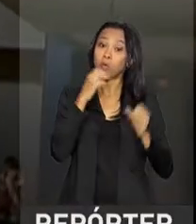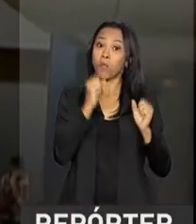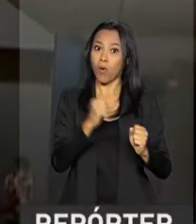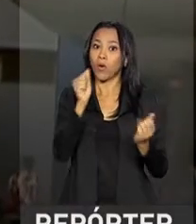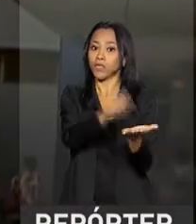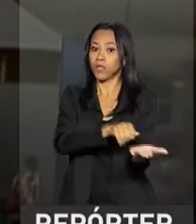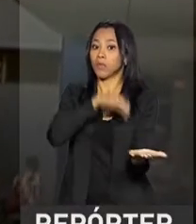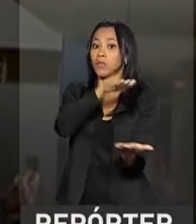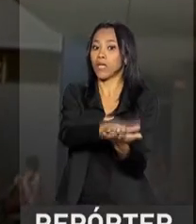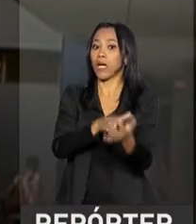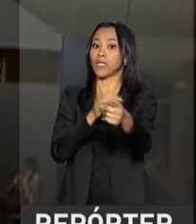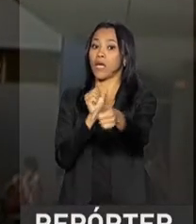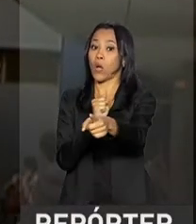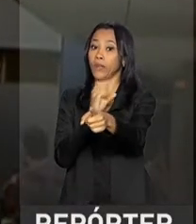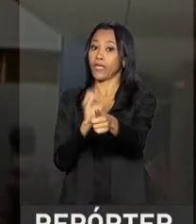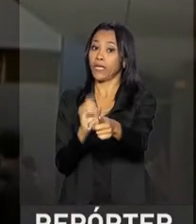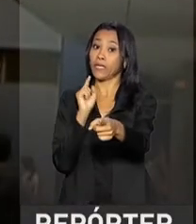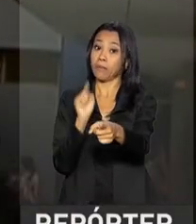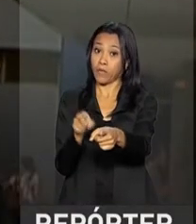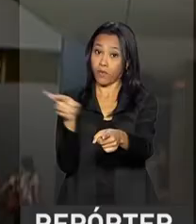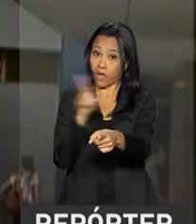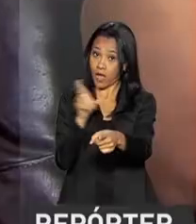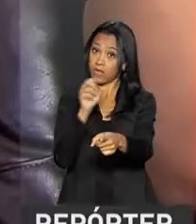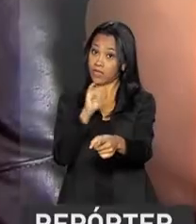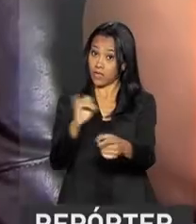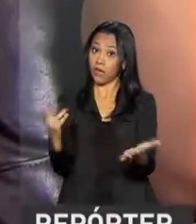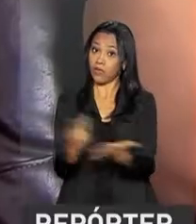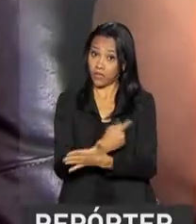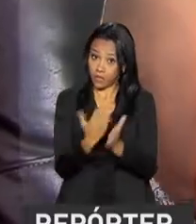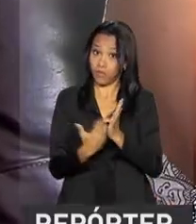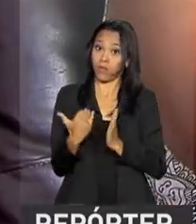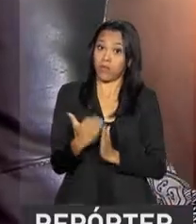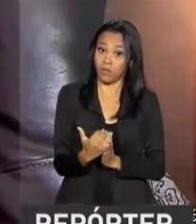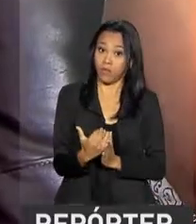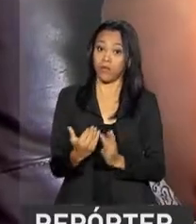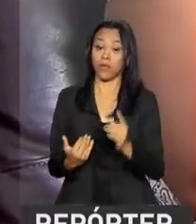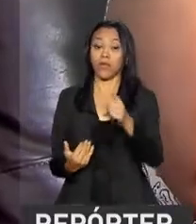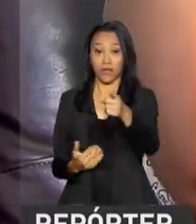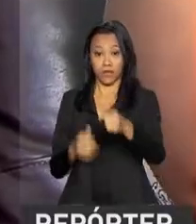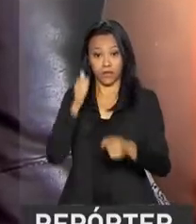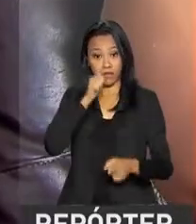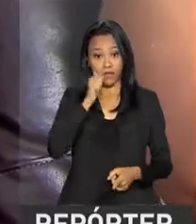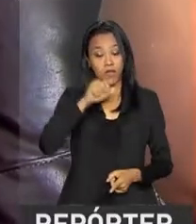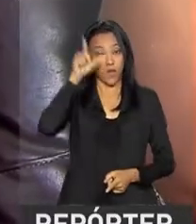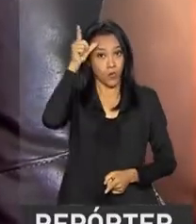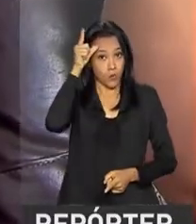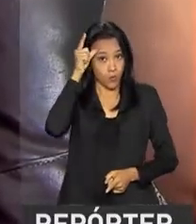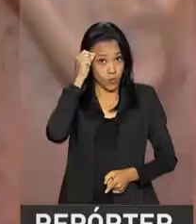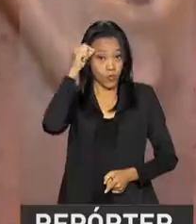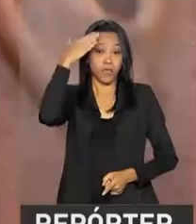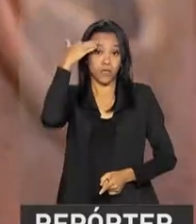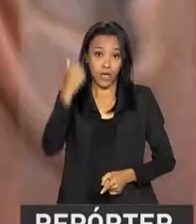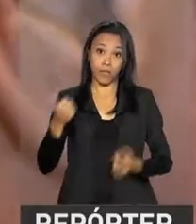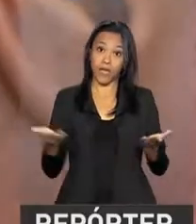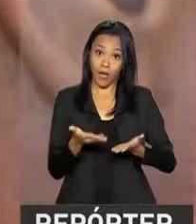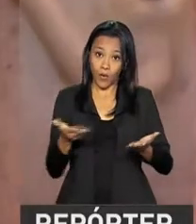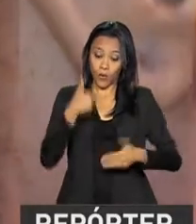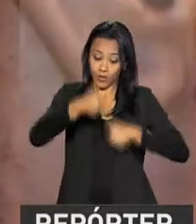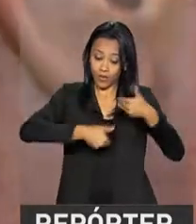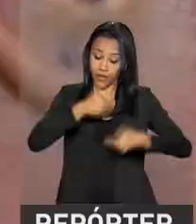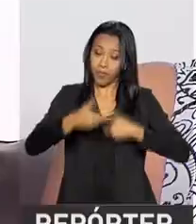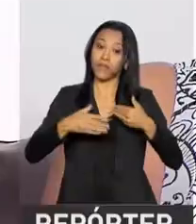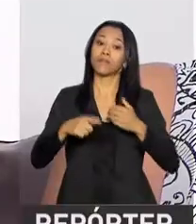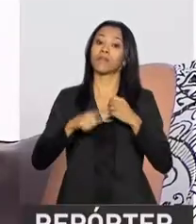80 mil reais por infração cometida adriana está aliviada sabe que agora o tratamento está